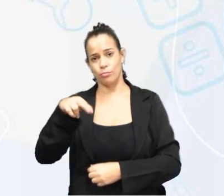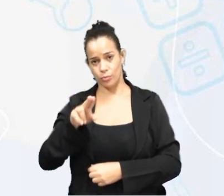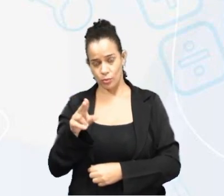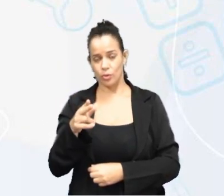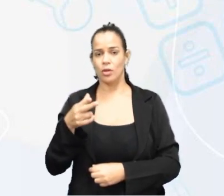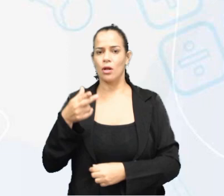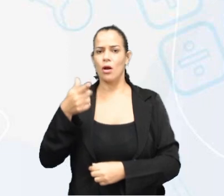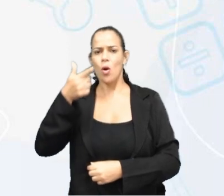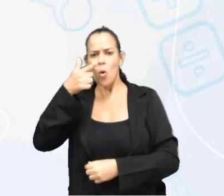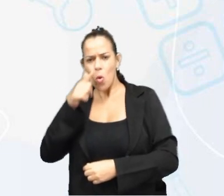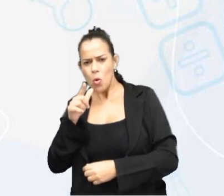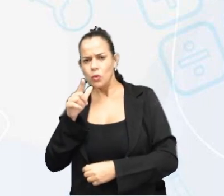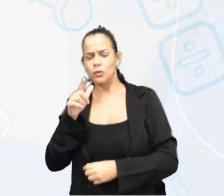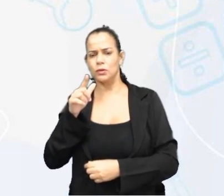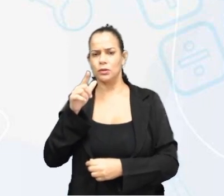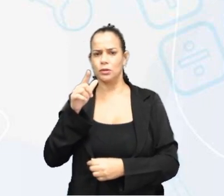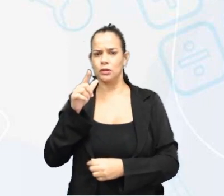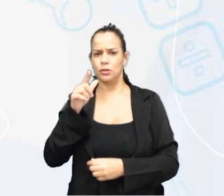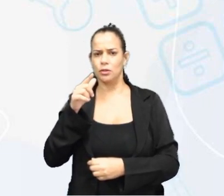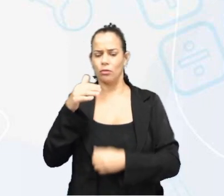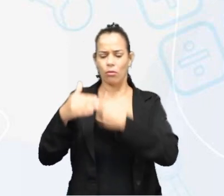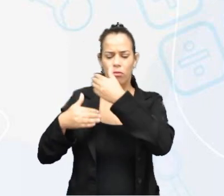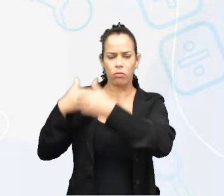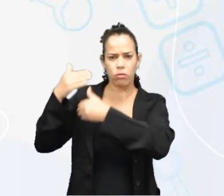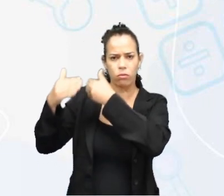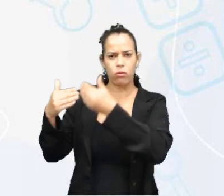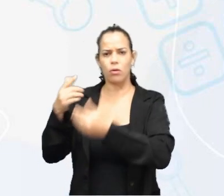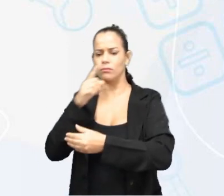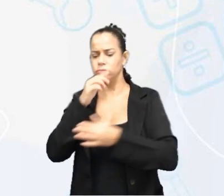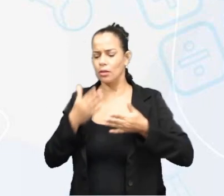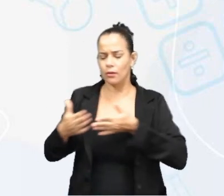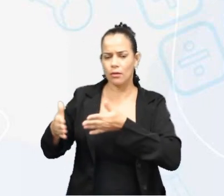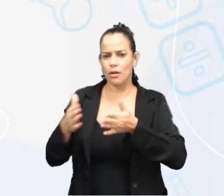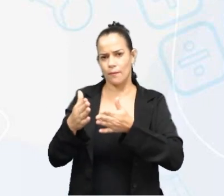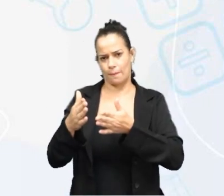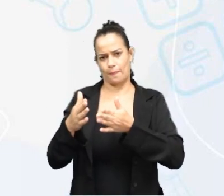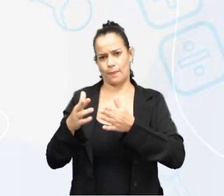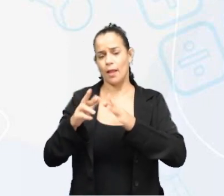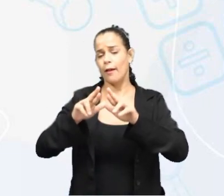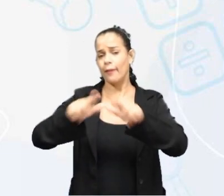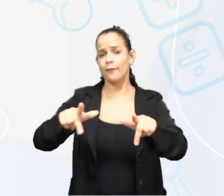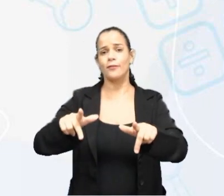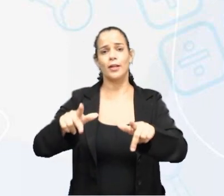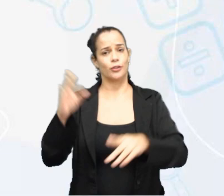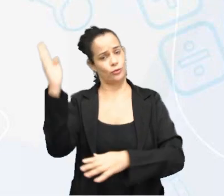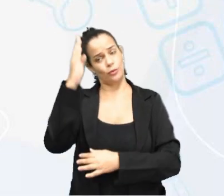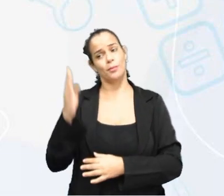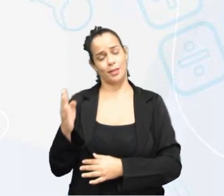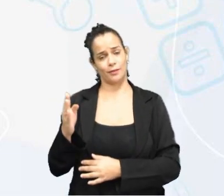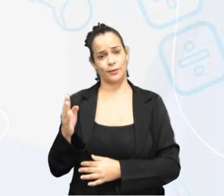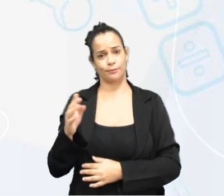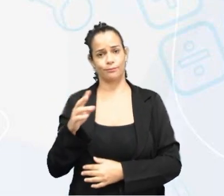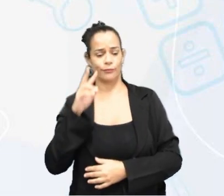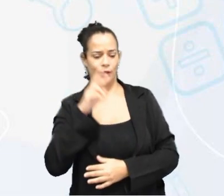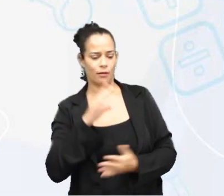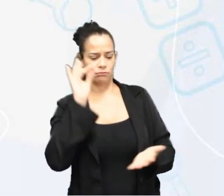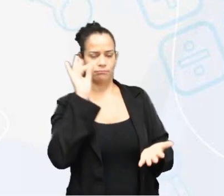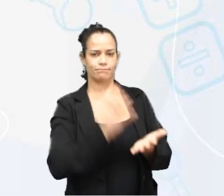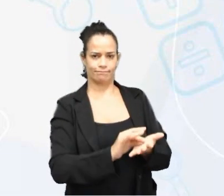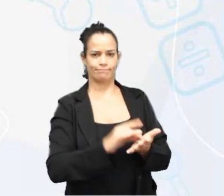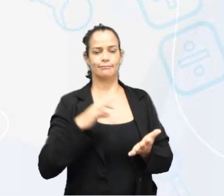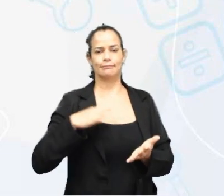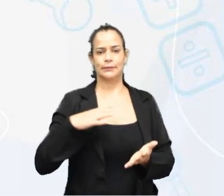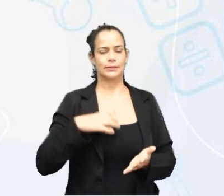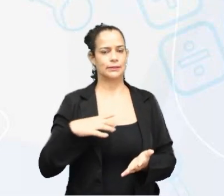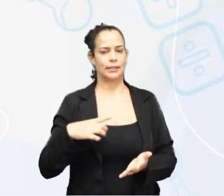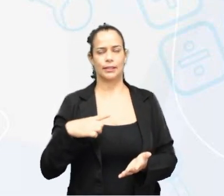que afeta países abundantes como o Brasil. A gente já vê de fato que ela apresenta dados